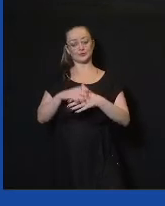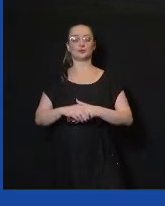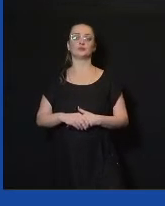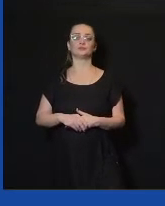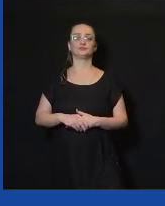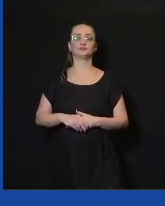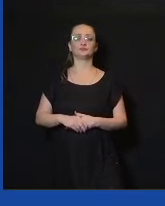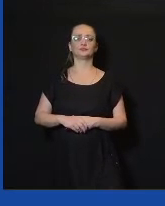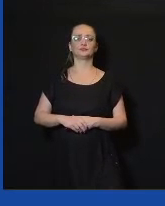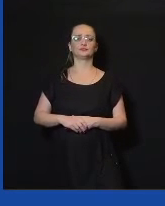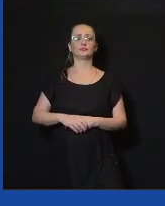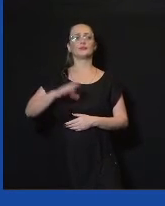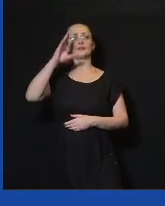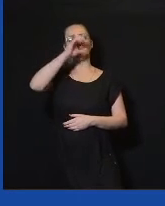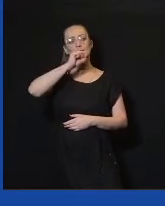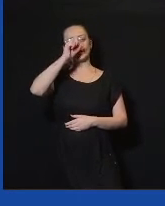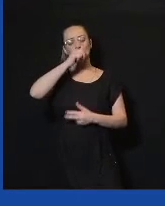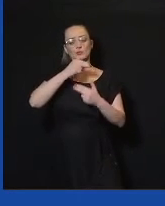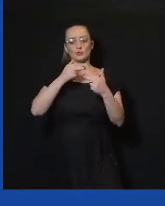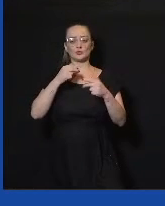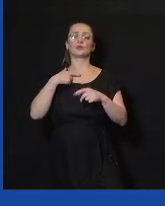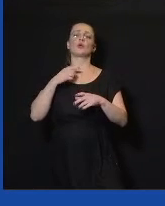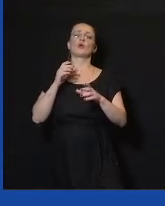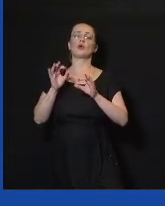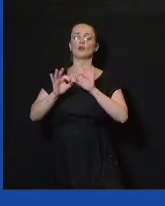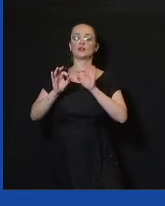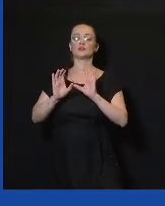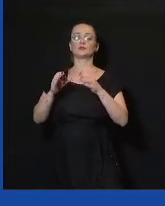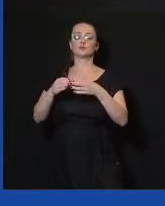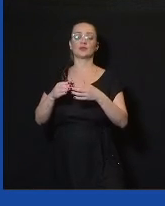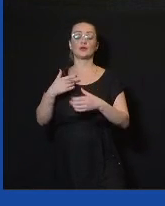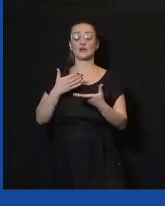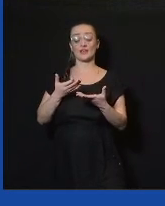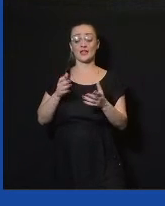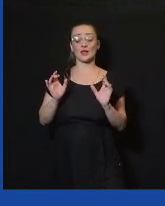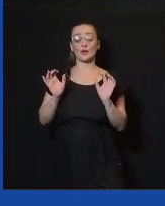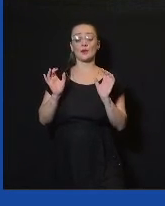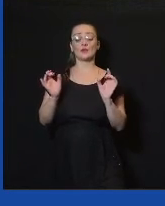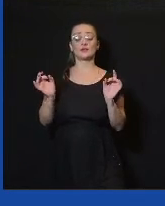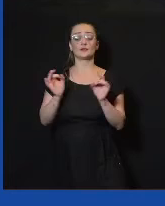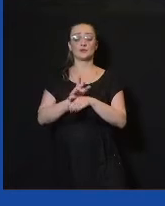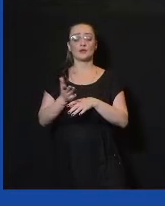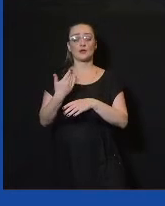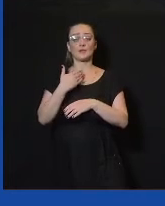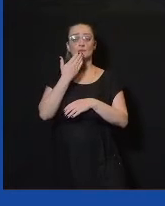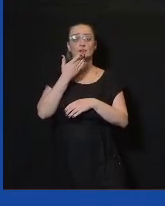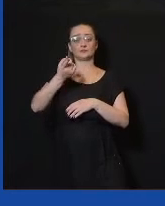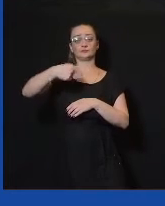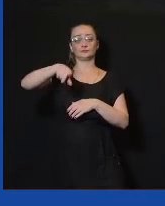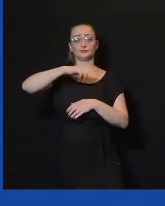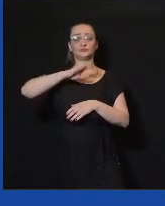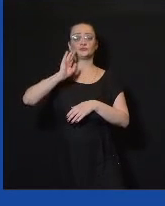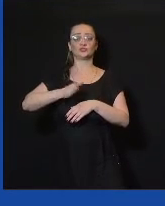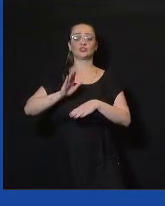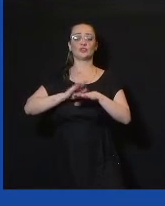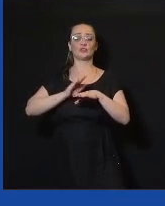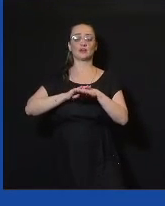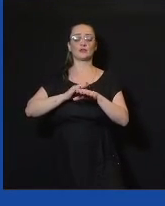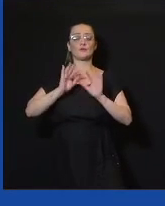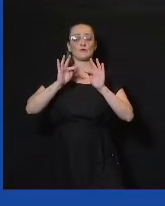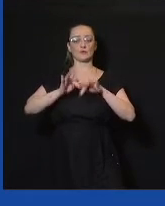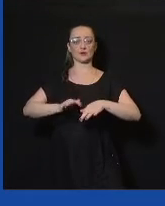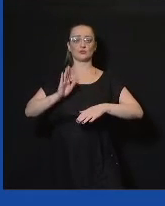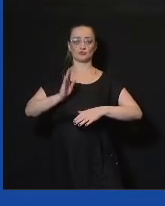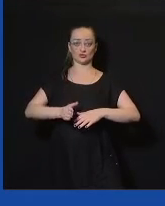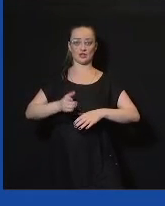aprenderam bastante com a organização comunitária. Eu queria terminar pedindo para vocês já, enfim, fazerem falas finais. Já, a gente já está,